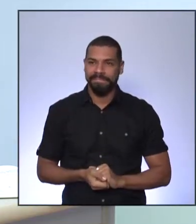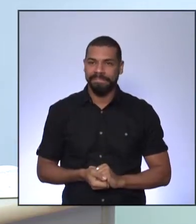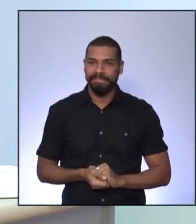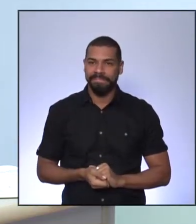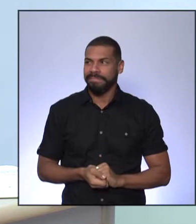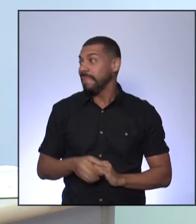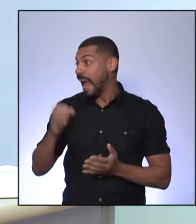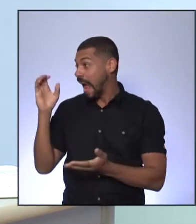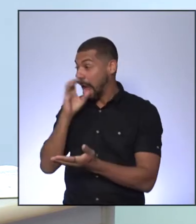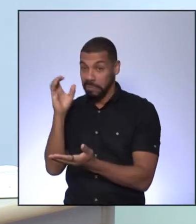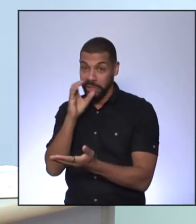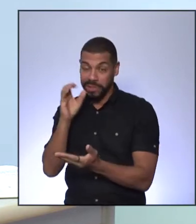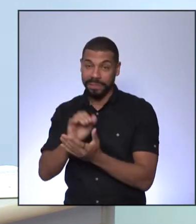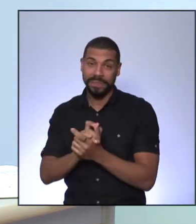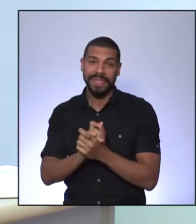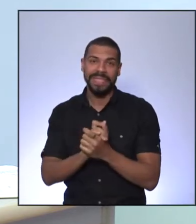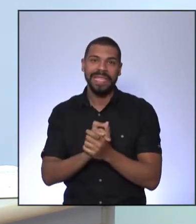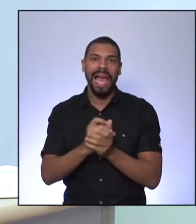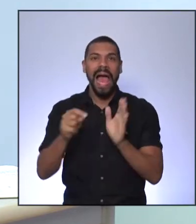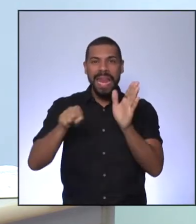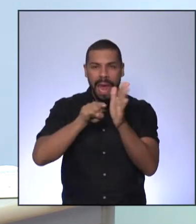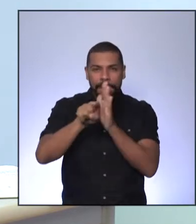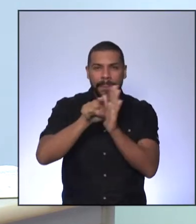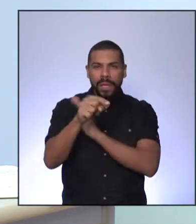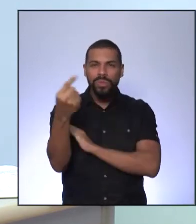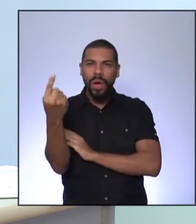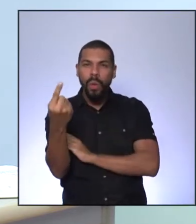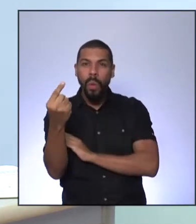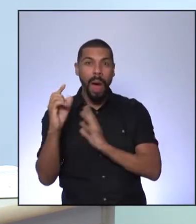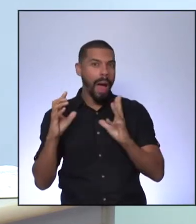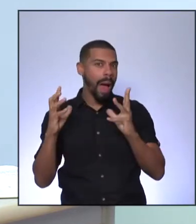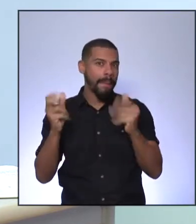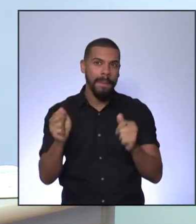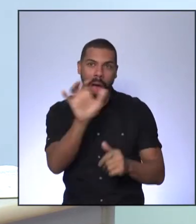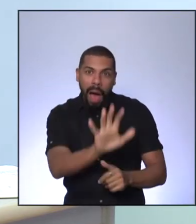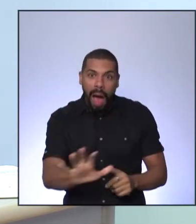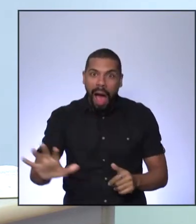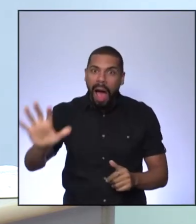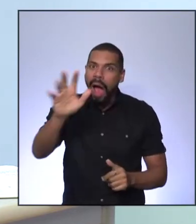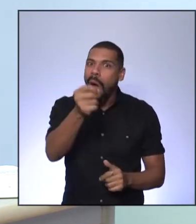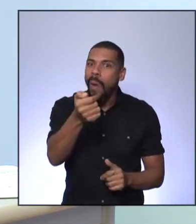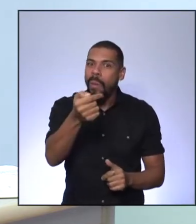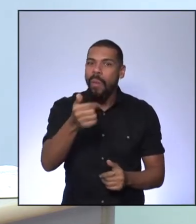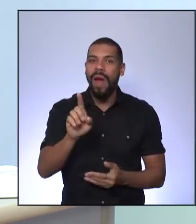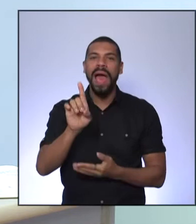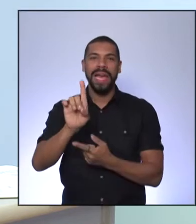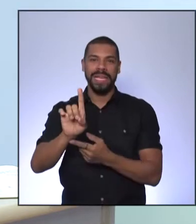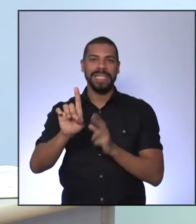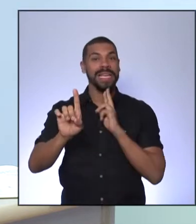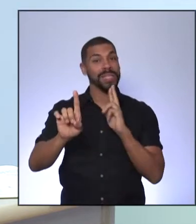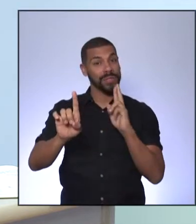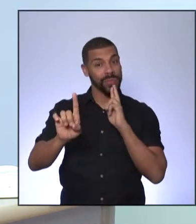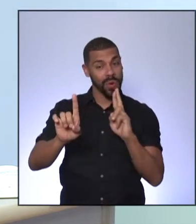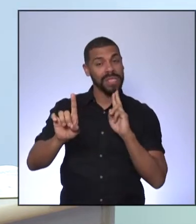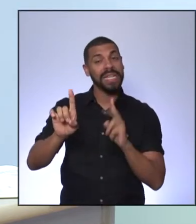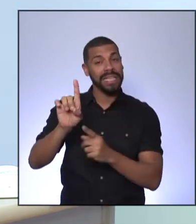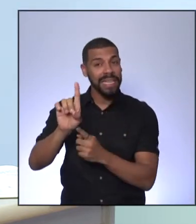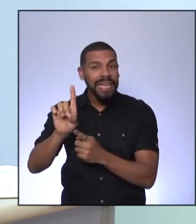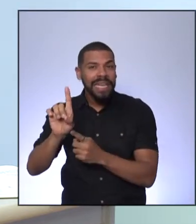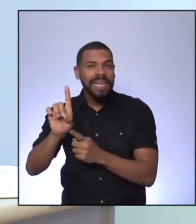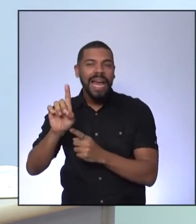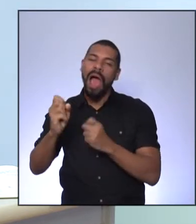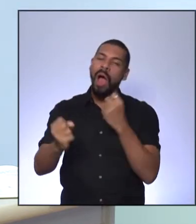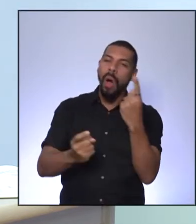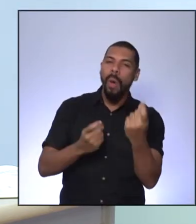Bom, rapidamente. A questão 1, uma das mais mencionadas foi a D, mas também tiveram algumas